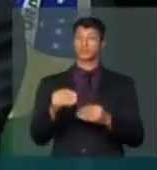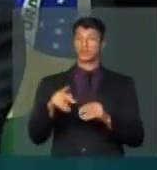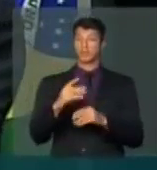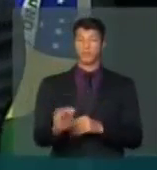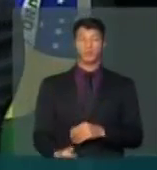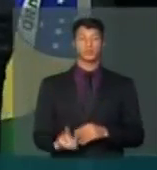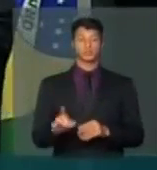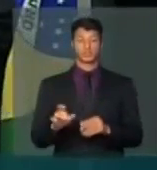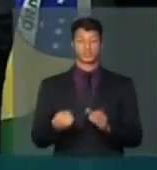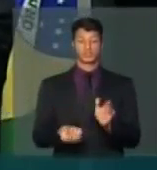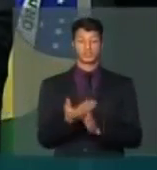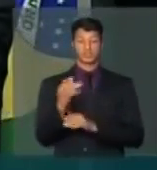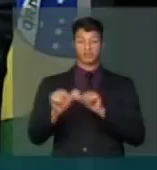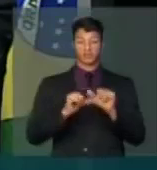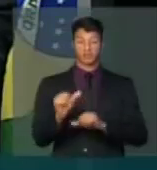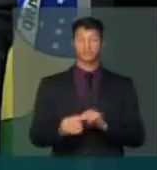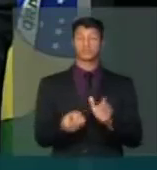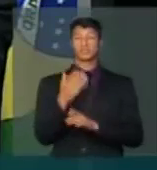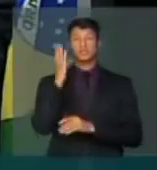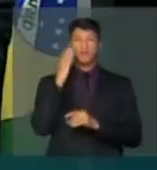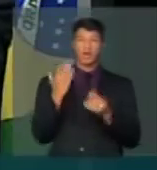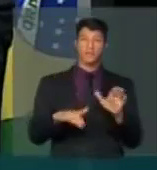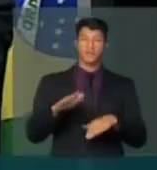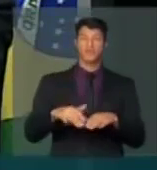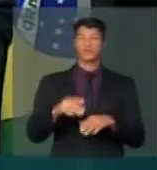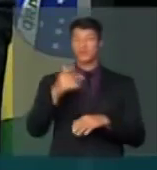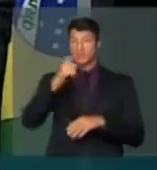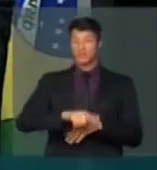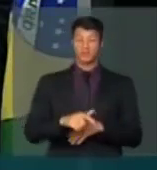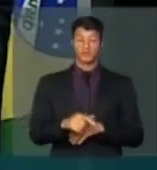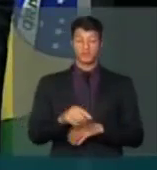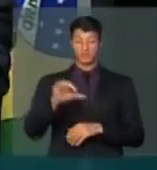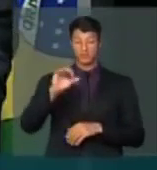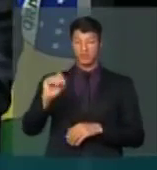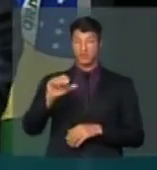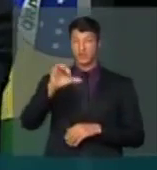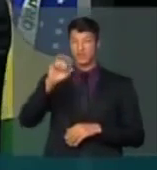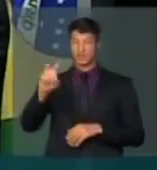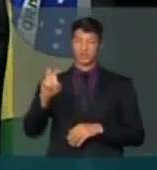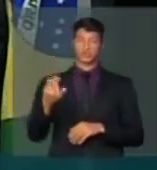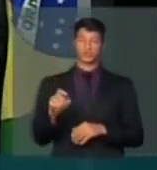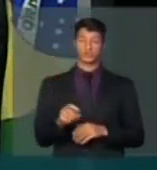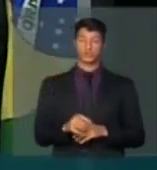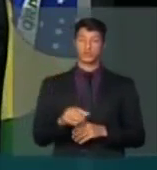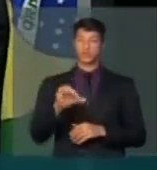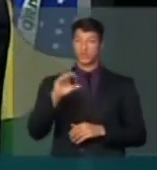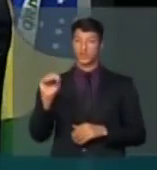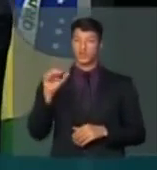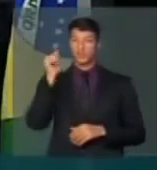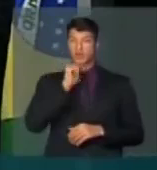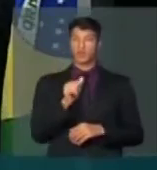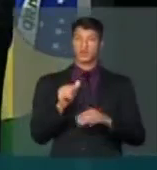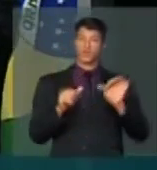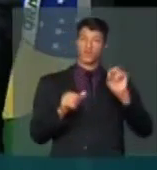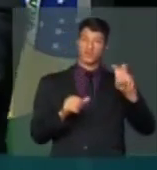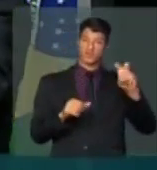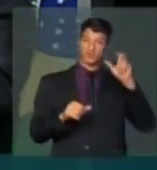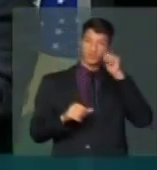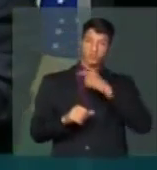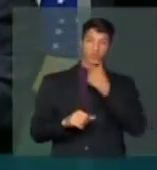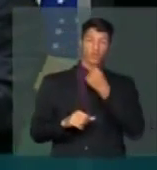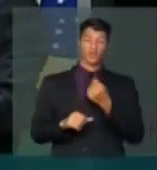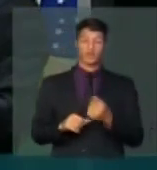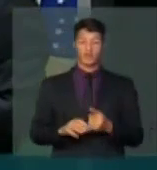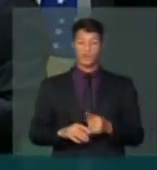pode, crie uma alternativa, quem sabe, repito, 90-95, 90 para a mulher, 95 para o